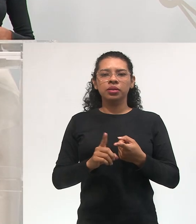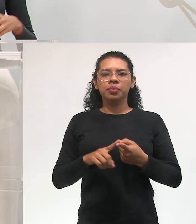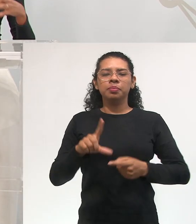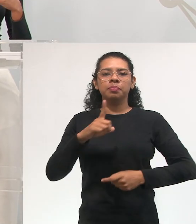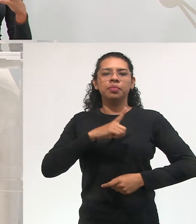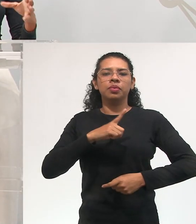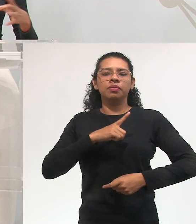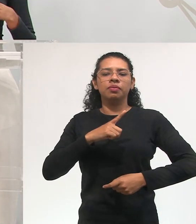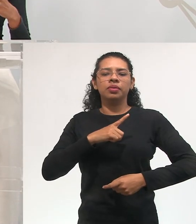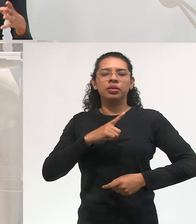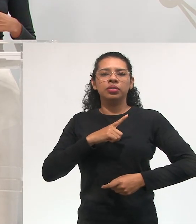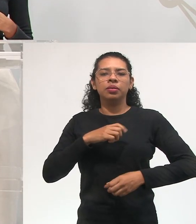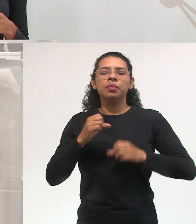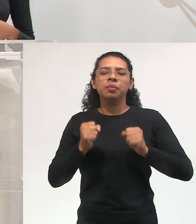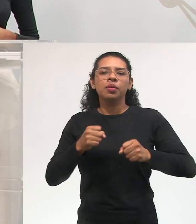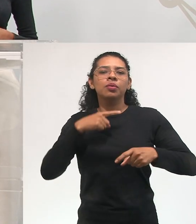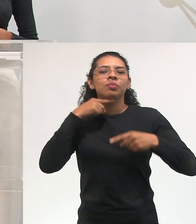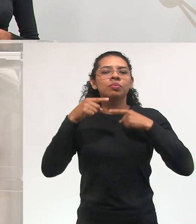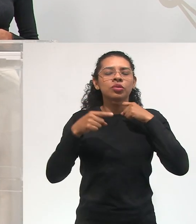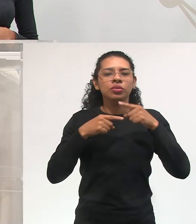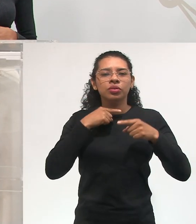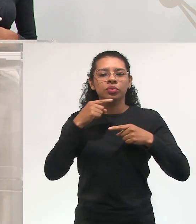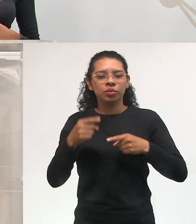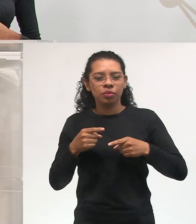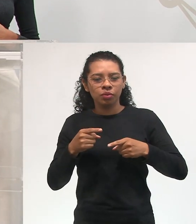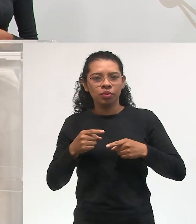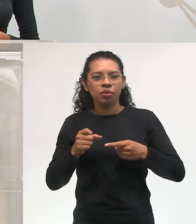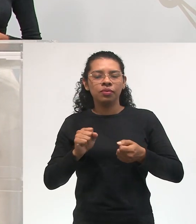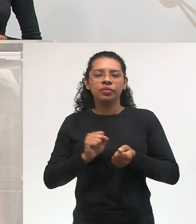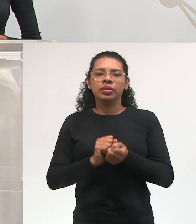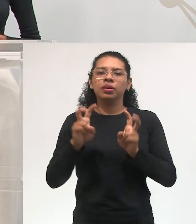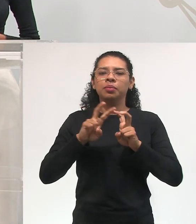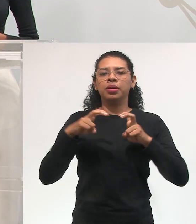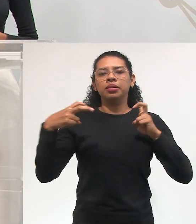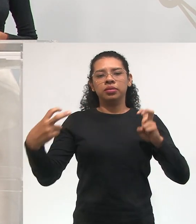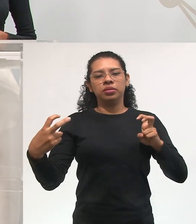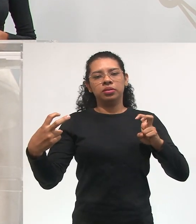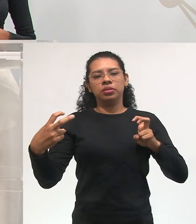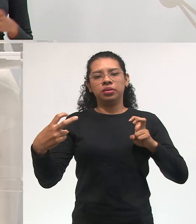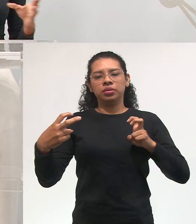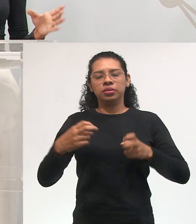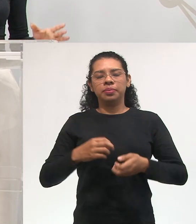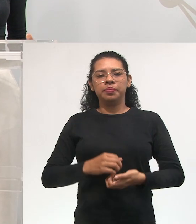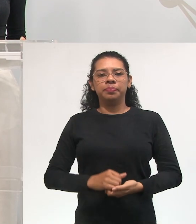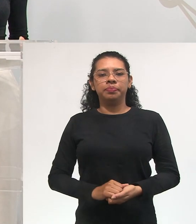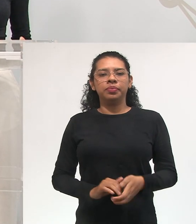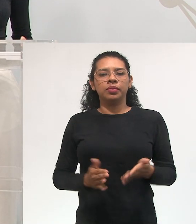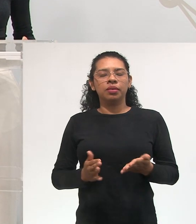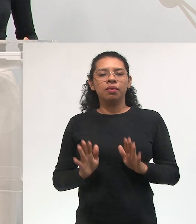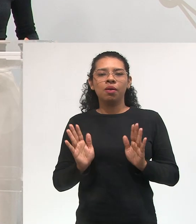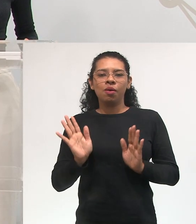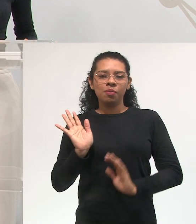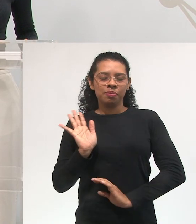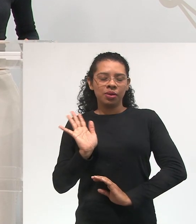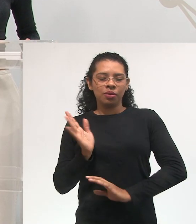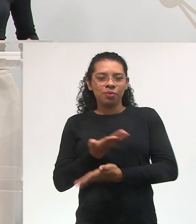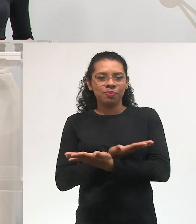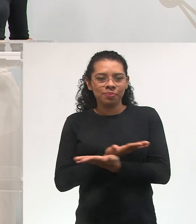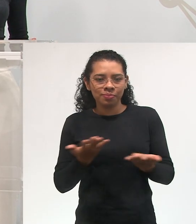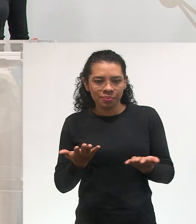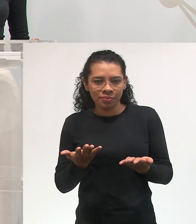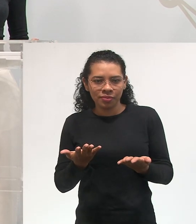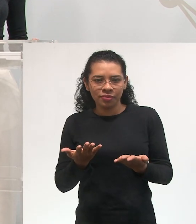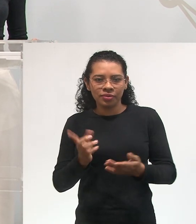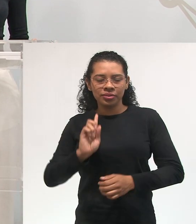nossas formas, né, de tirar dúvidas através das aulas via Meet. E é isso. Me despeço de todos